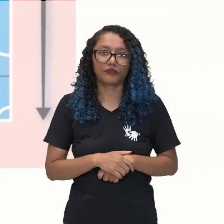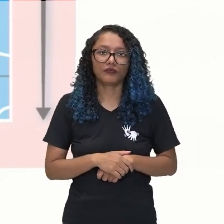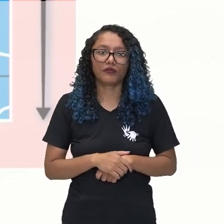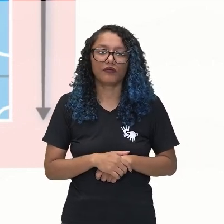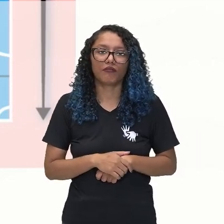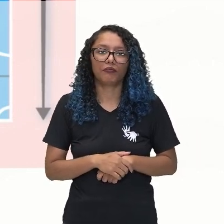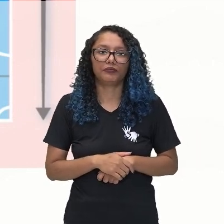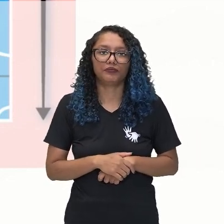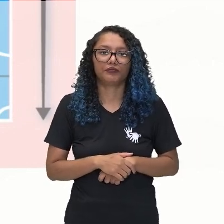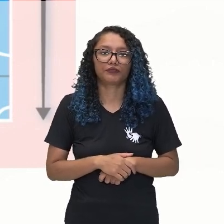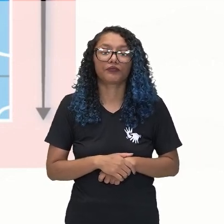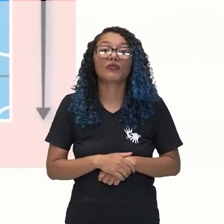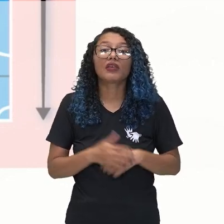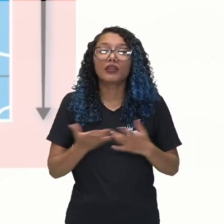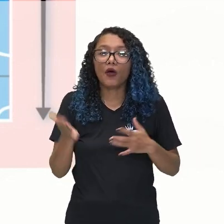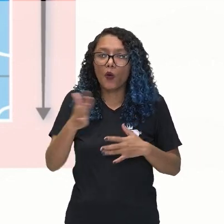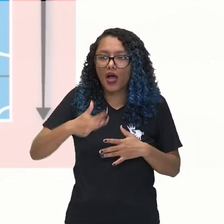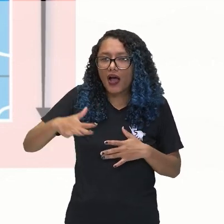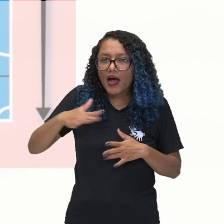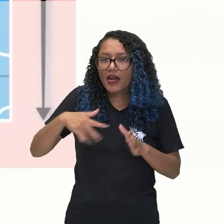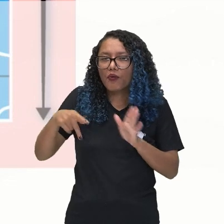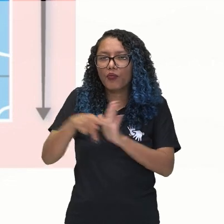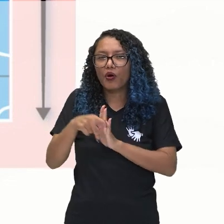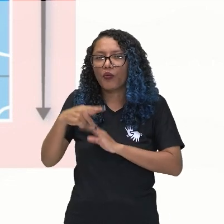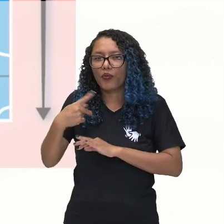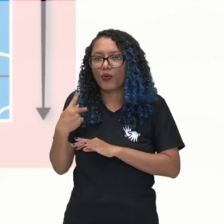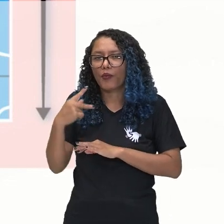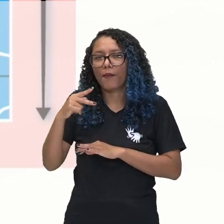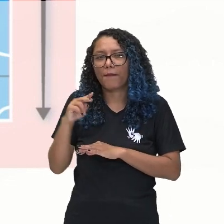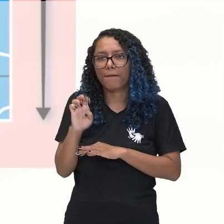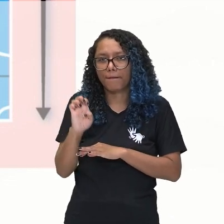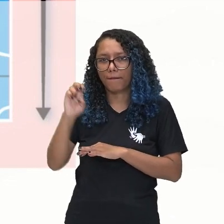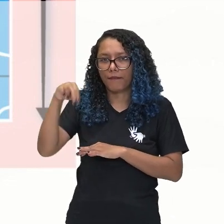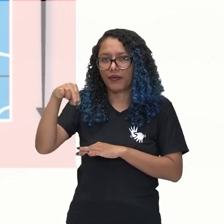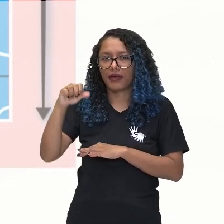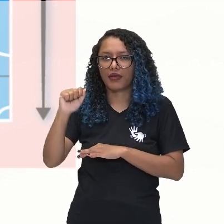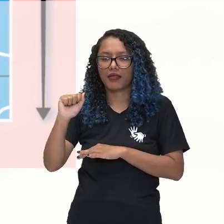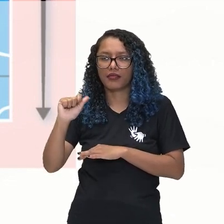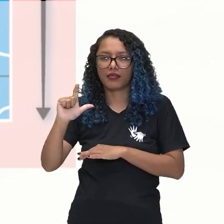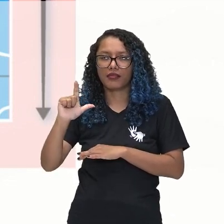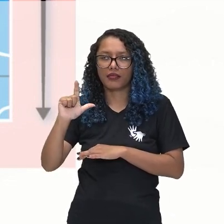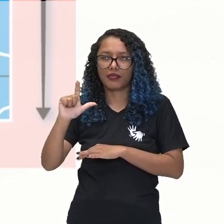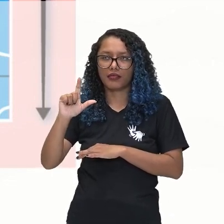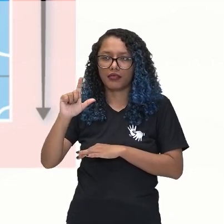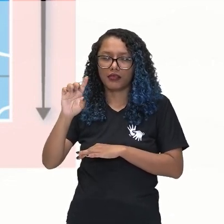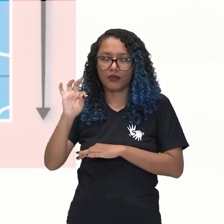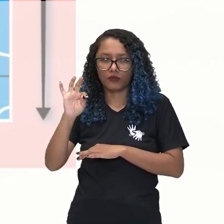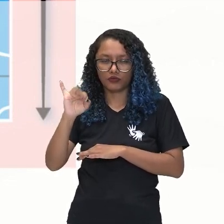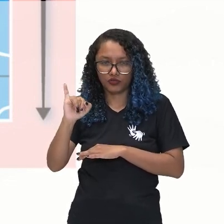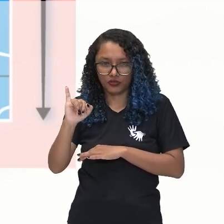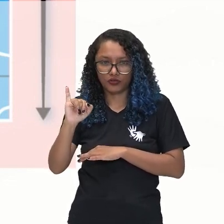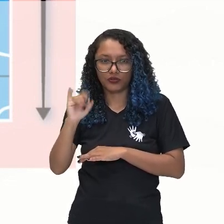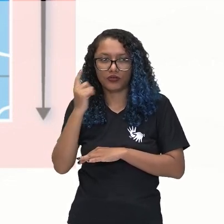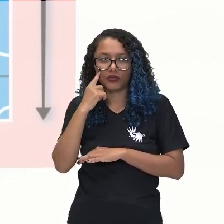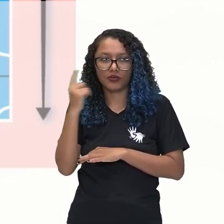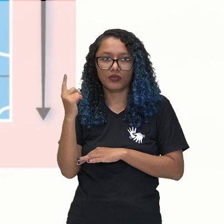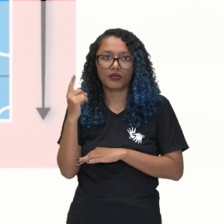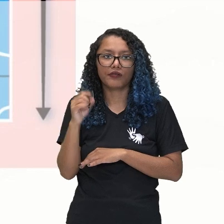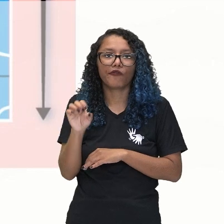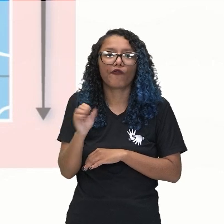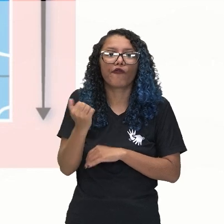A área penal, né, para tiro penal, ela fica fora aqui, ó. Esse pontinho que tem